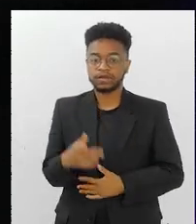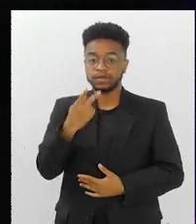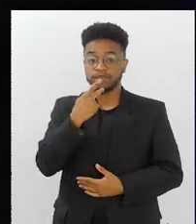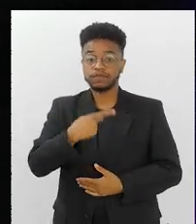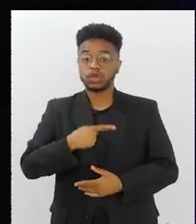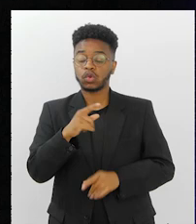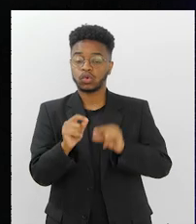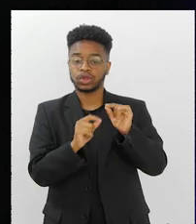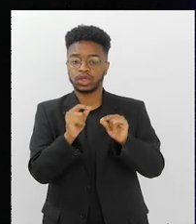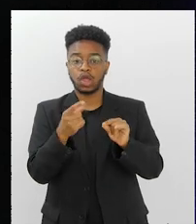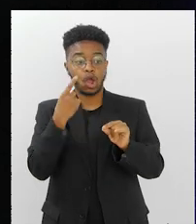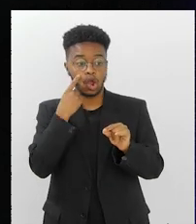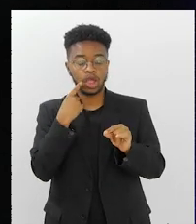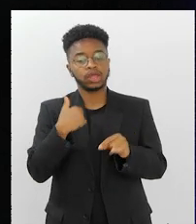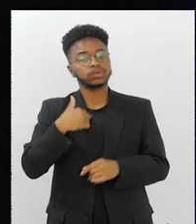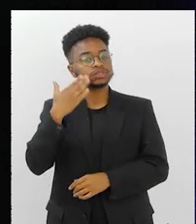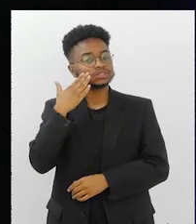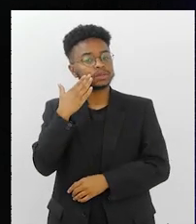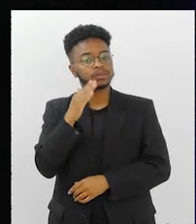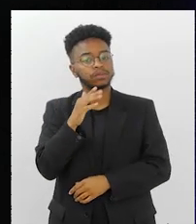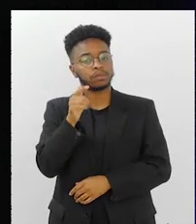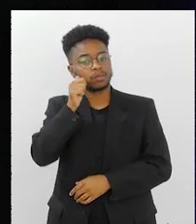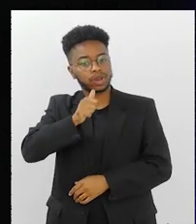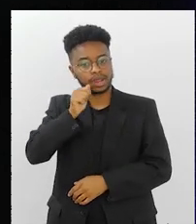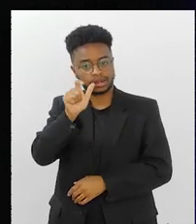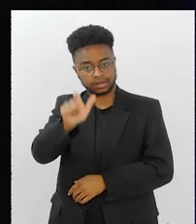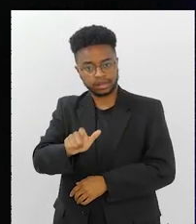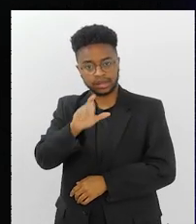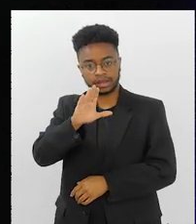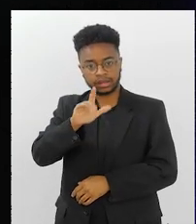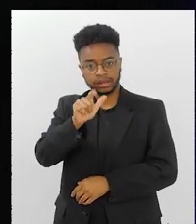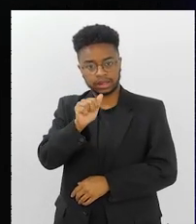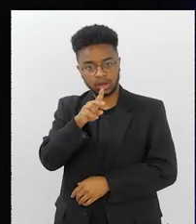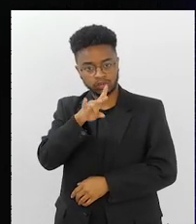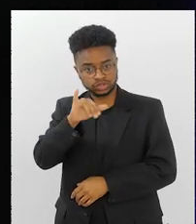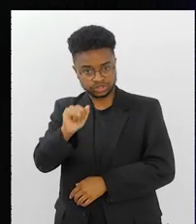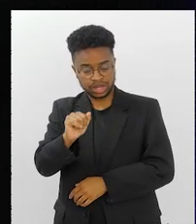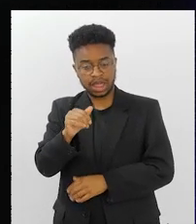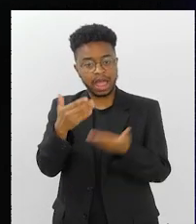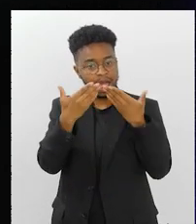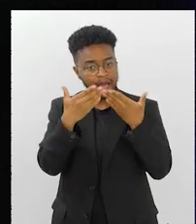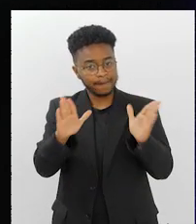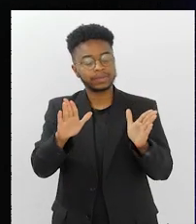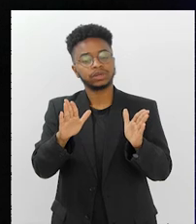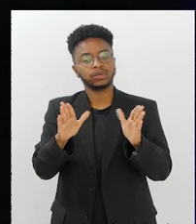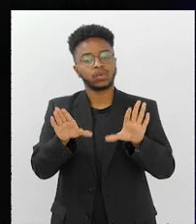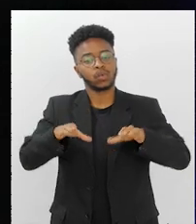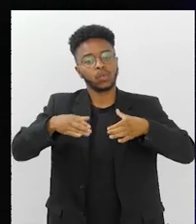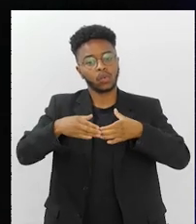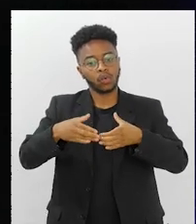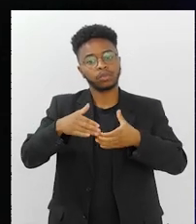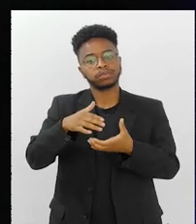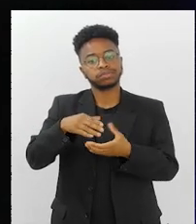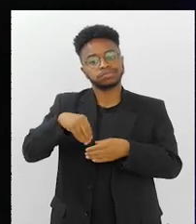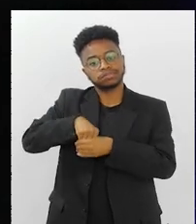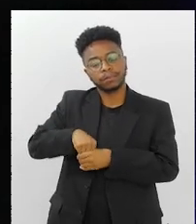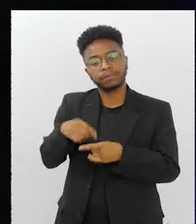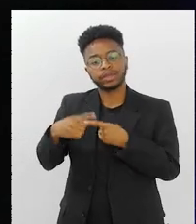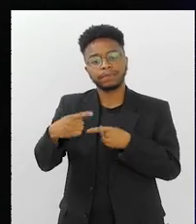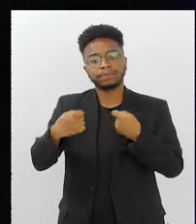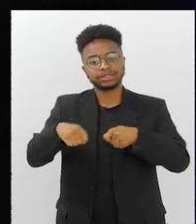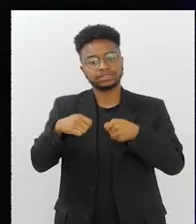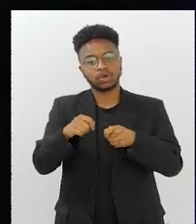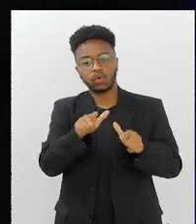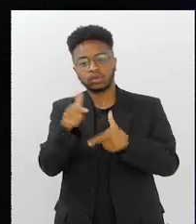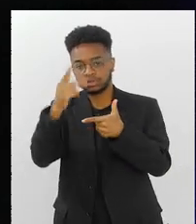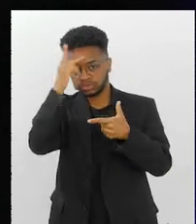também falou Paulo eh eu sou da equipe da Cláudia Mota eh e ela vai abrir uma audição interna eh porque ela precisa